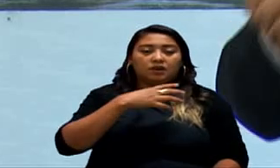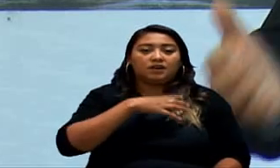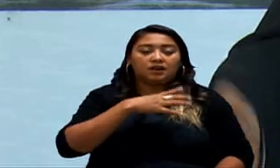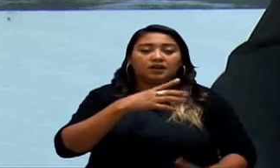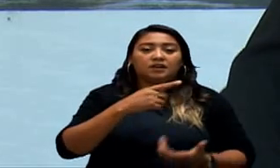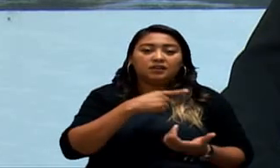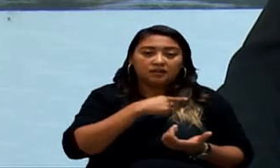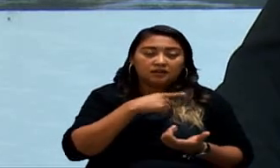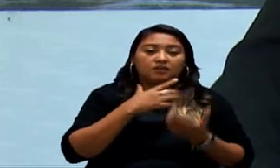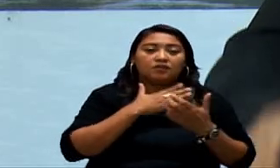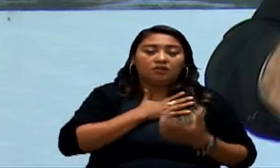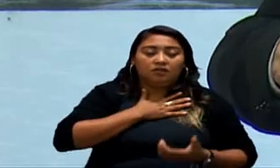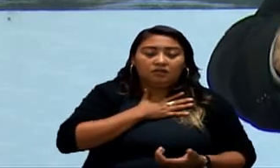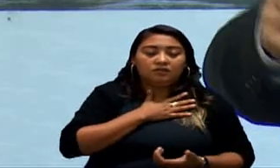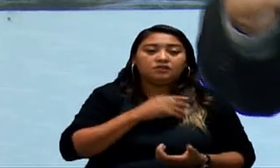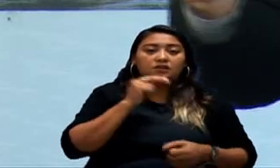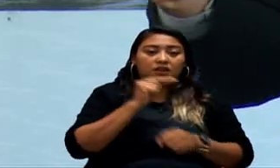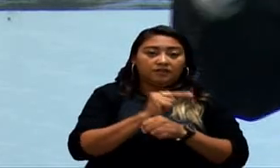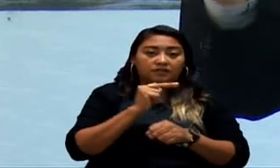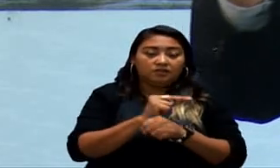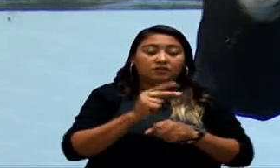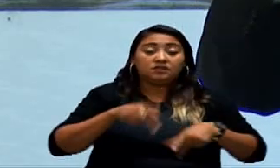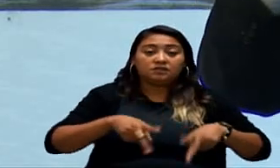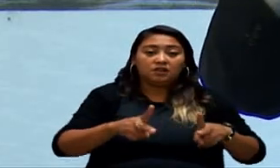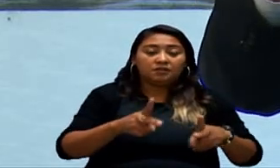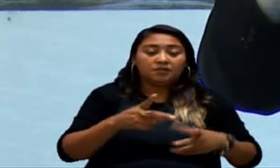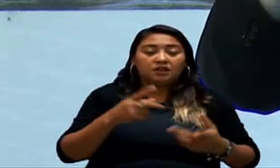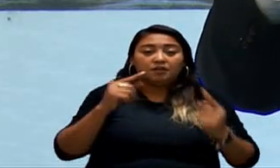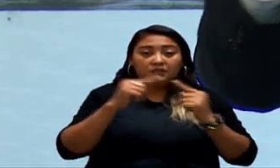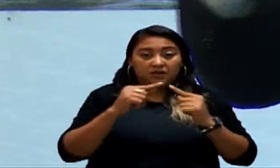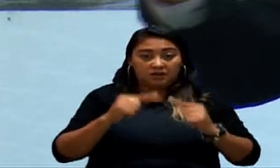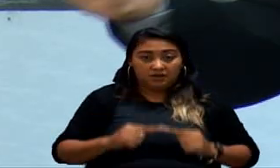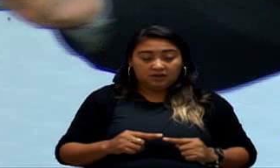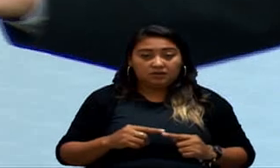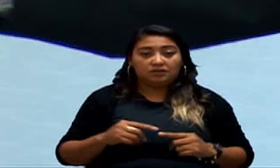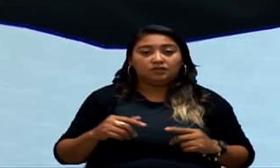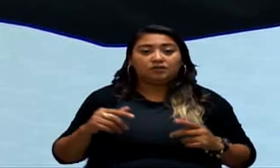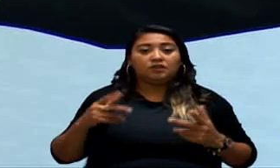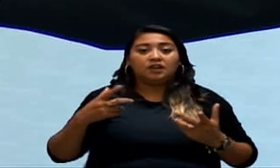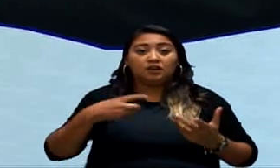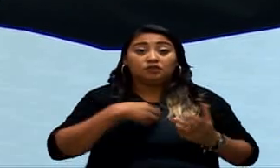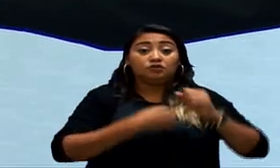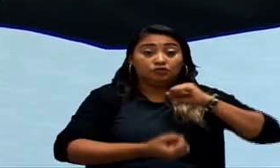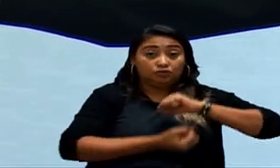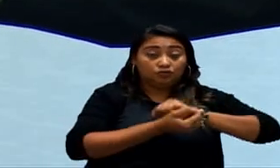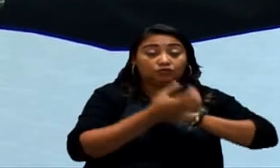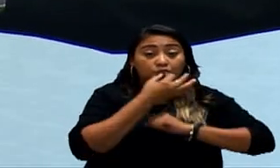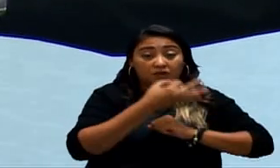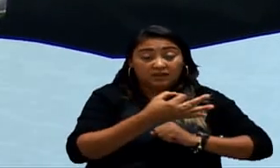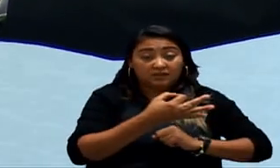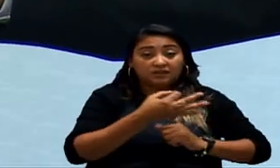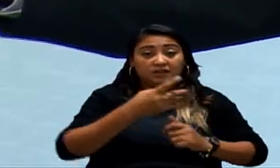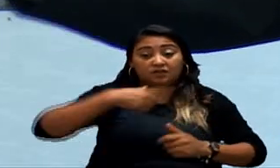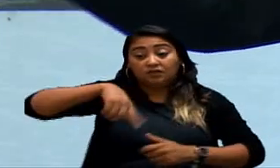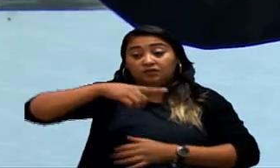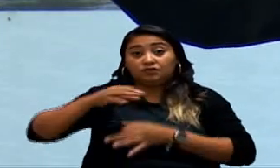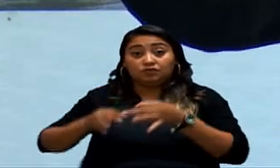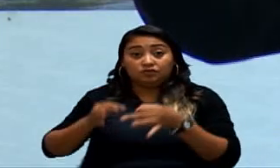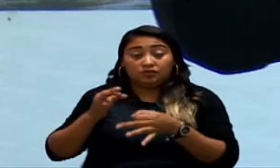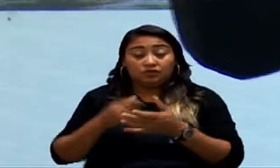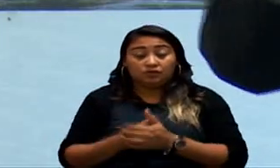eu sempre fui um defensor no sentido... Eu mesmo cheguei, juntamente com os pareceres do nosso